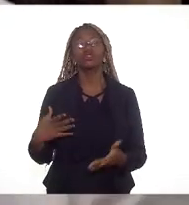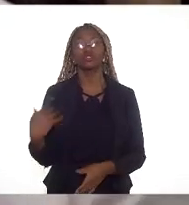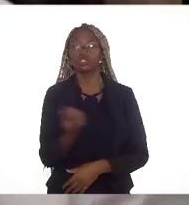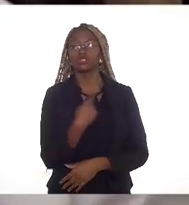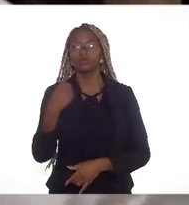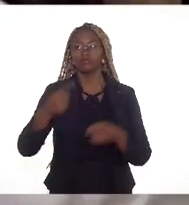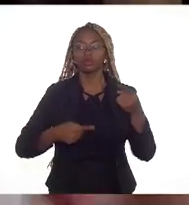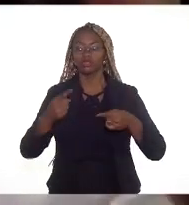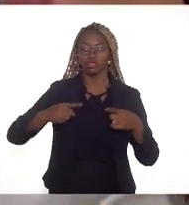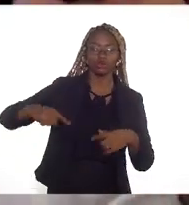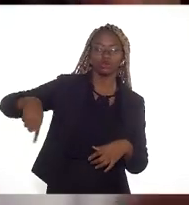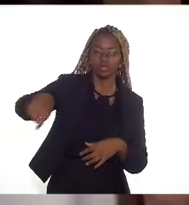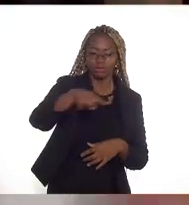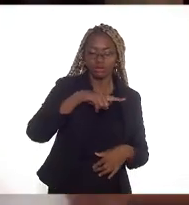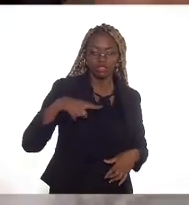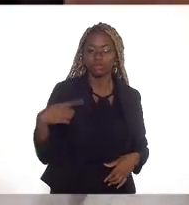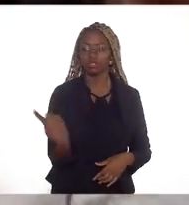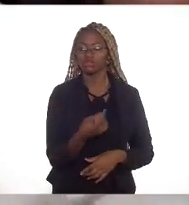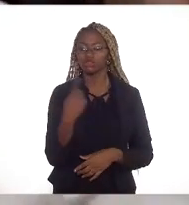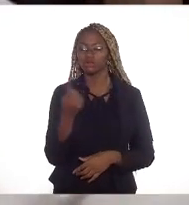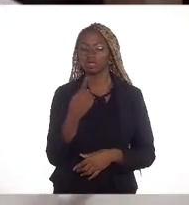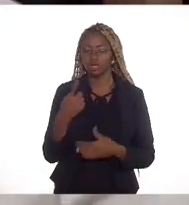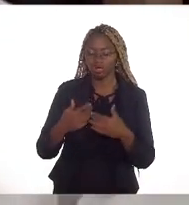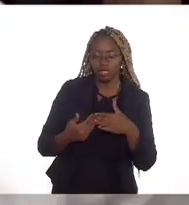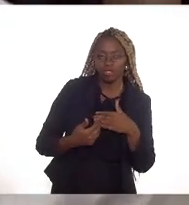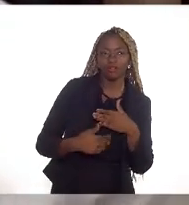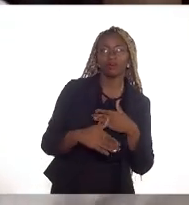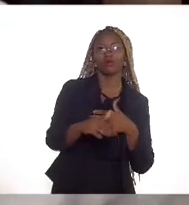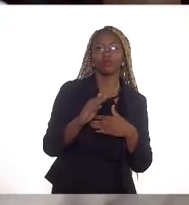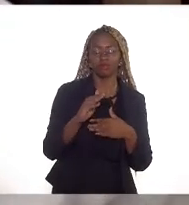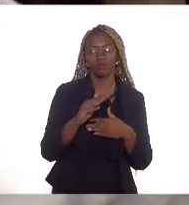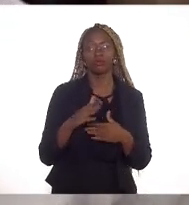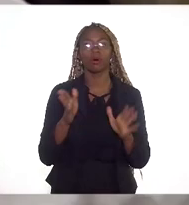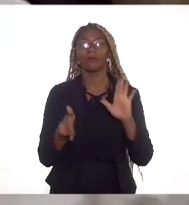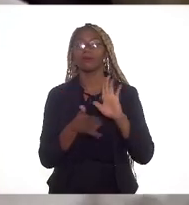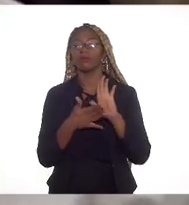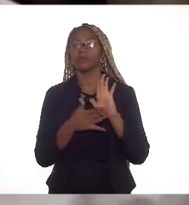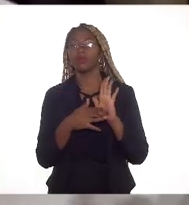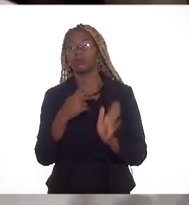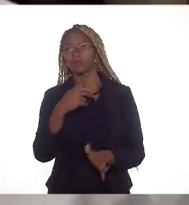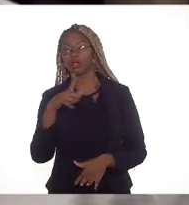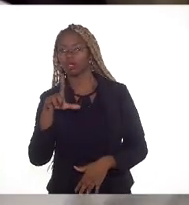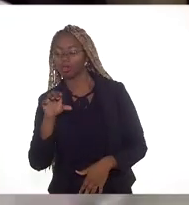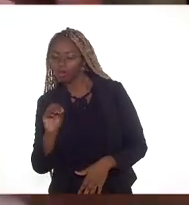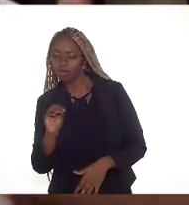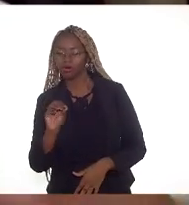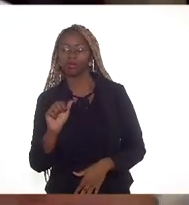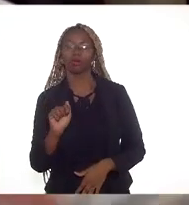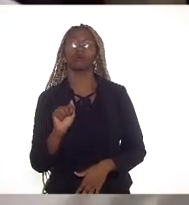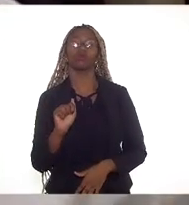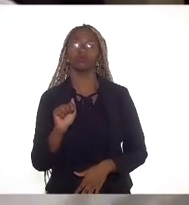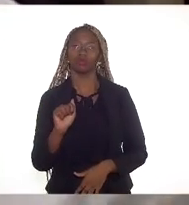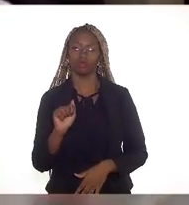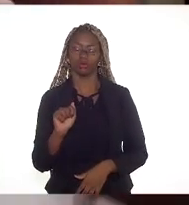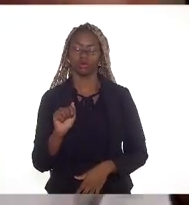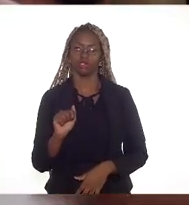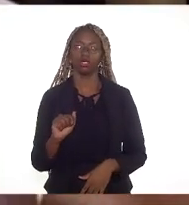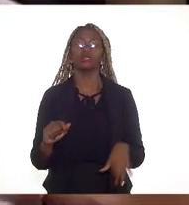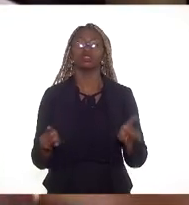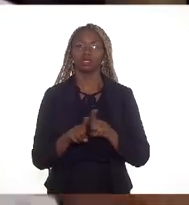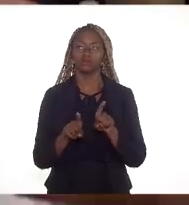os senhores e nós já partiremos para a proposta da PELOA com estes